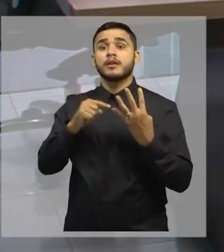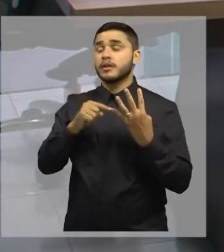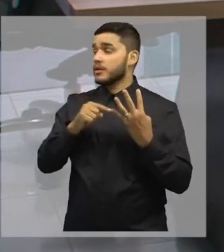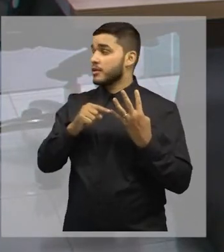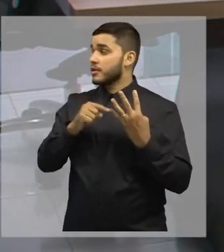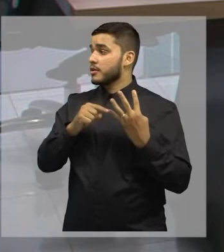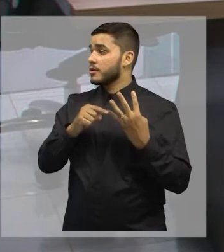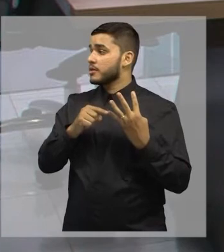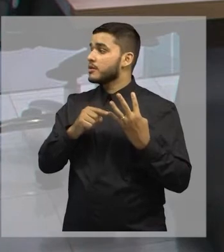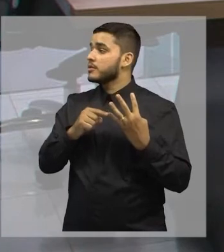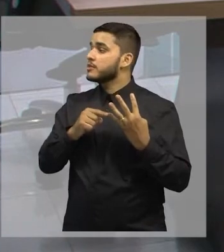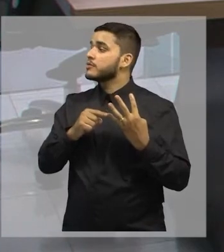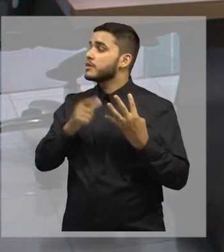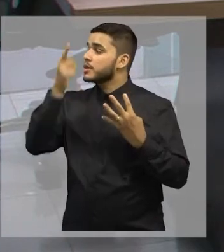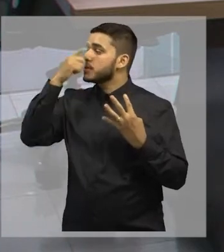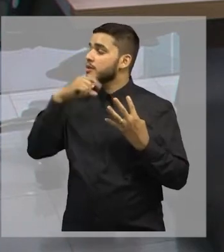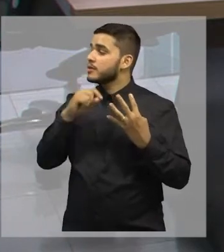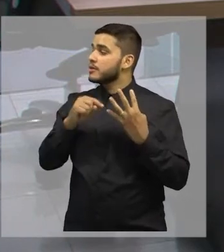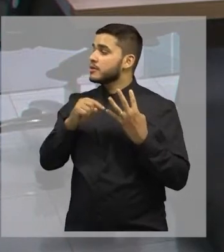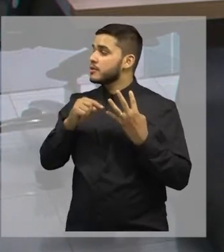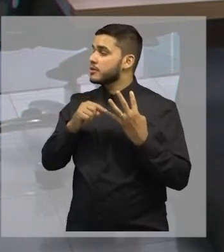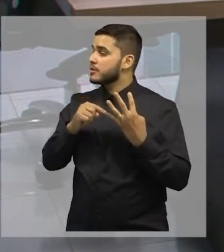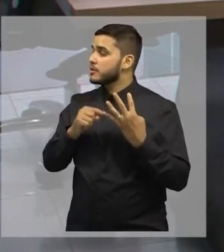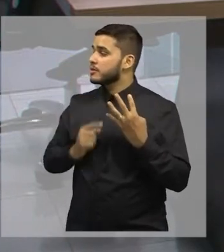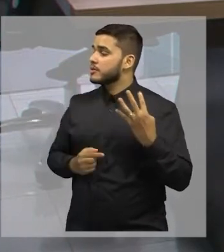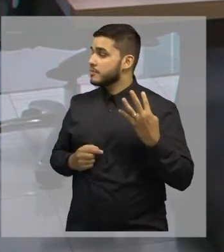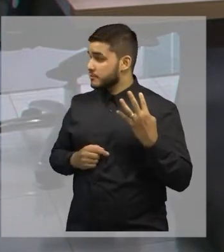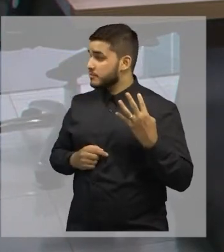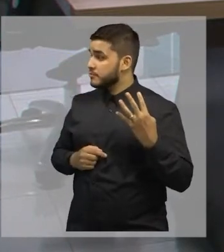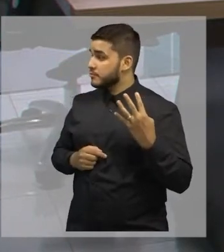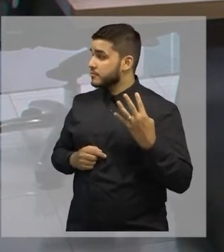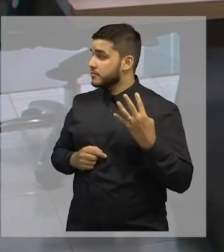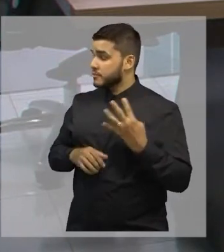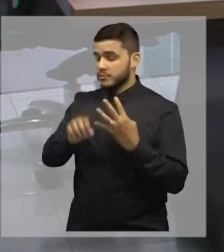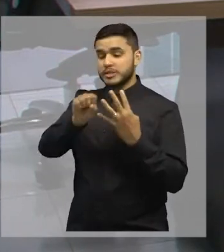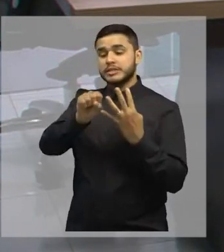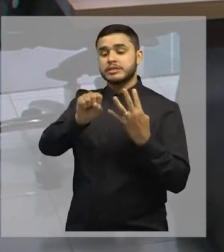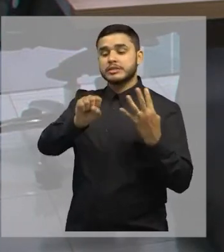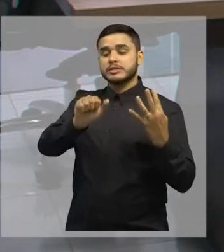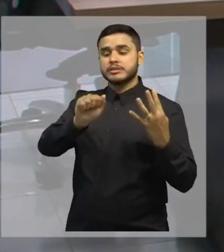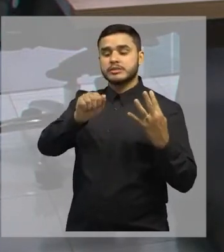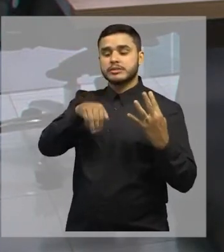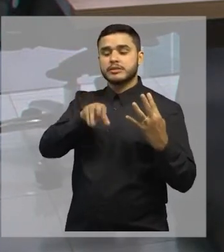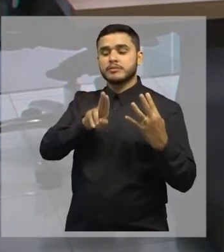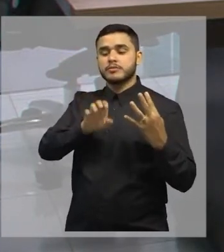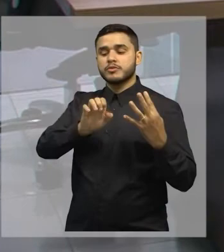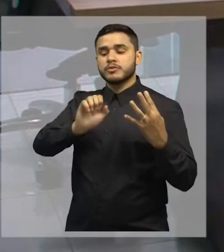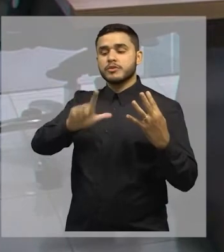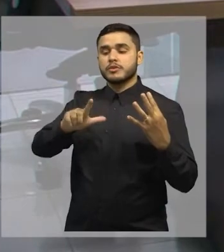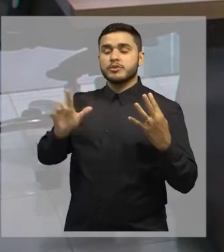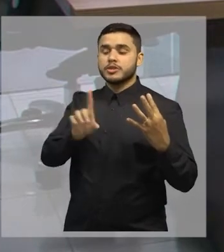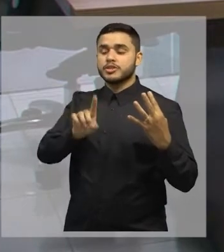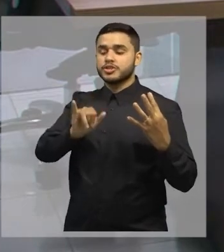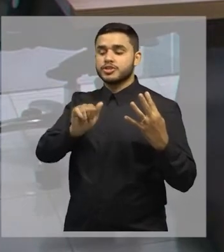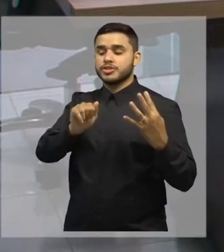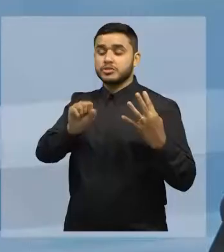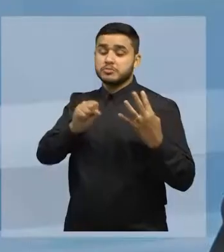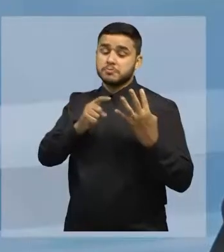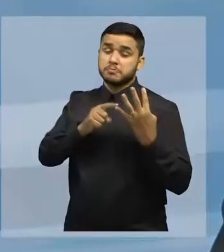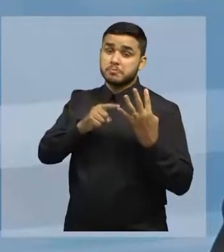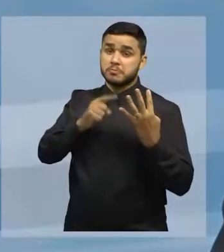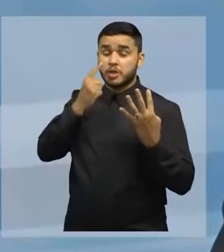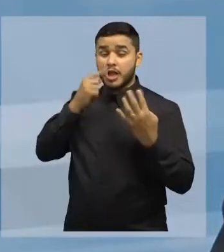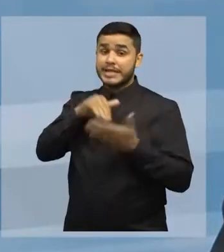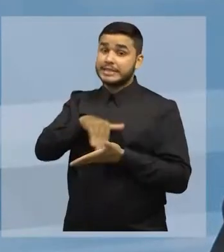colocados aí. O Samuel Dias, que é um secretário do prefeito Roberto Cláudio. Você tem o